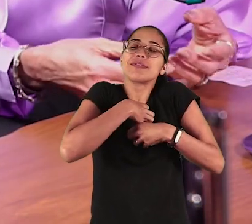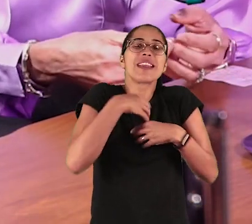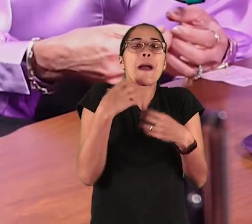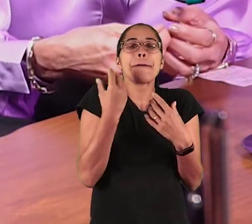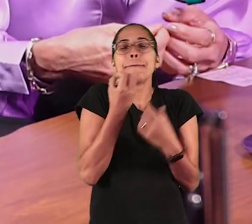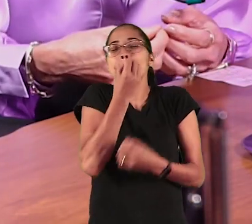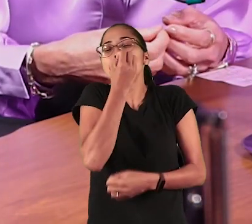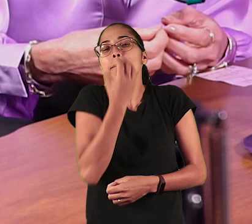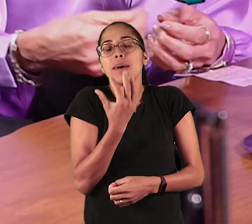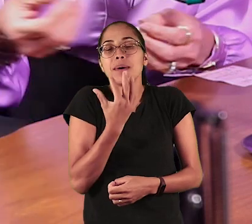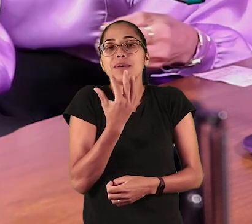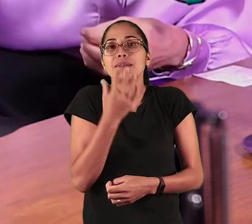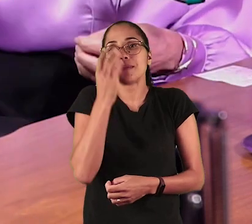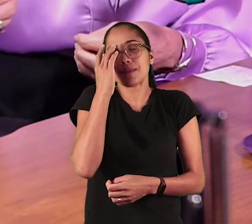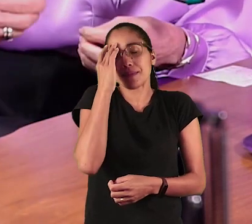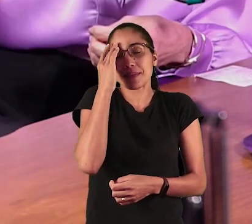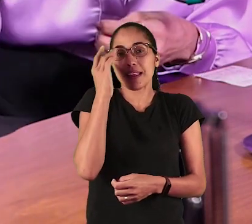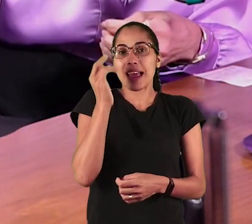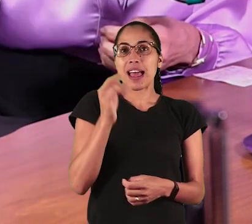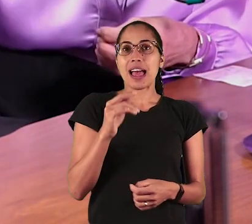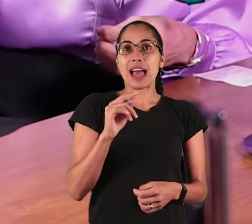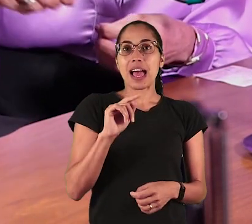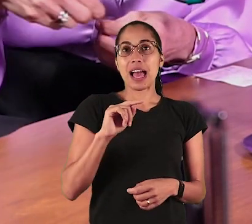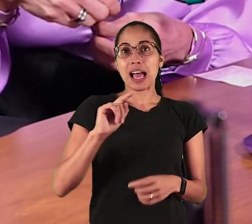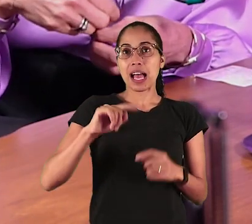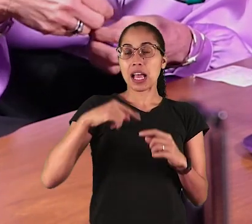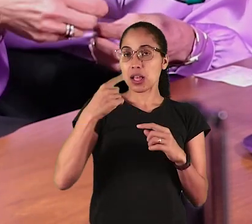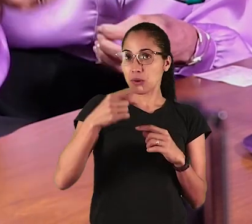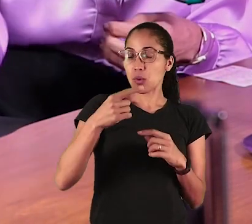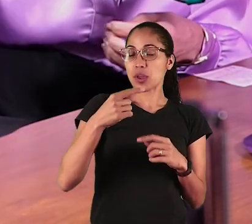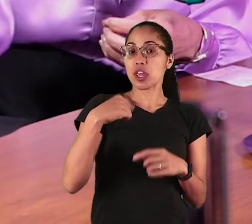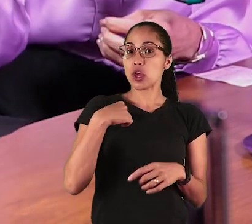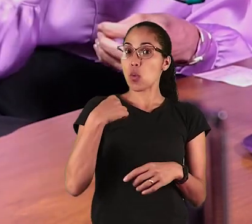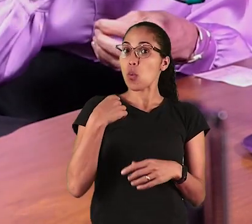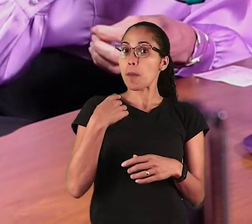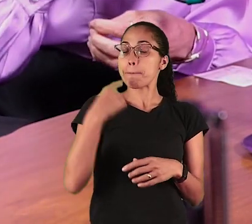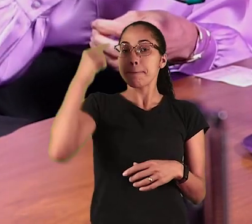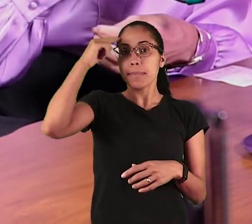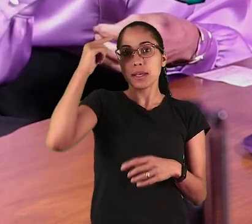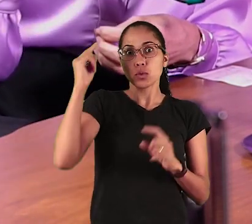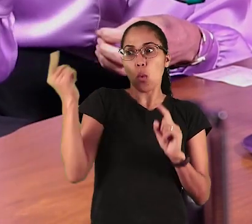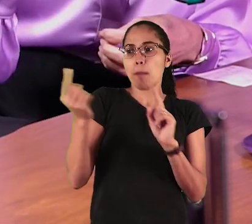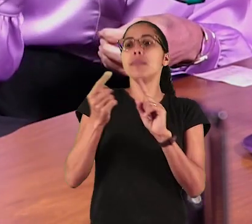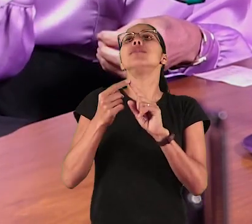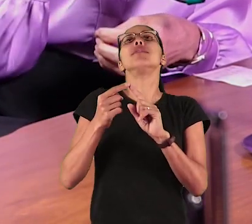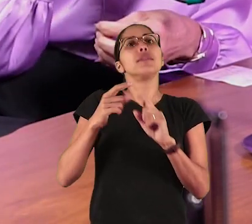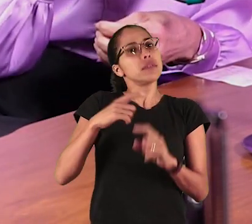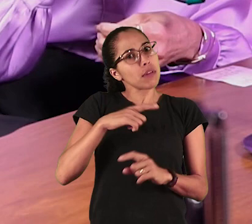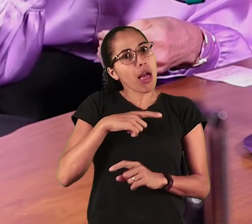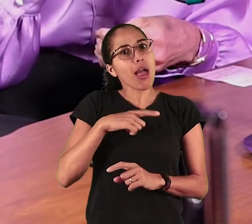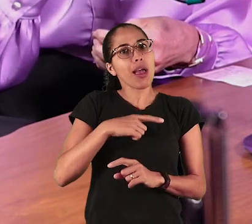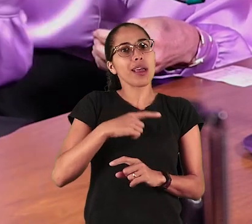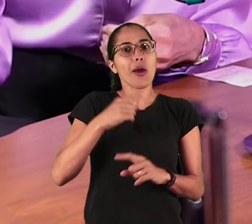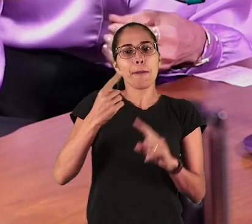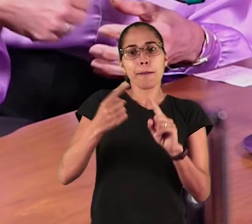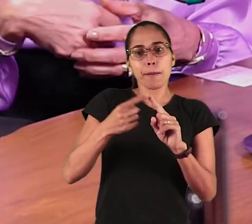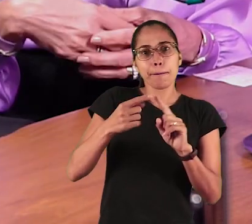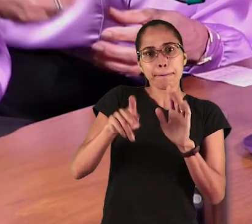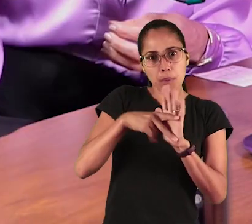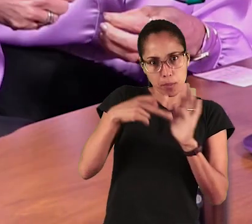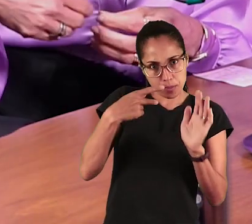preenche E aí eu falo tanto já pegando o gancho do propósito para que eu acho que eu tenho um propósito não só um propósito